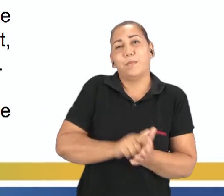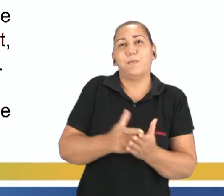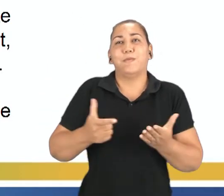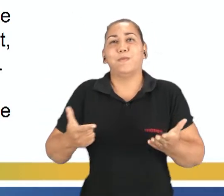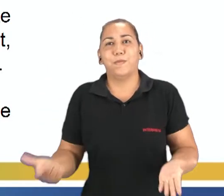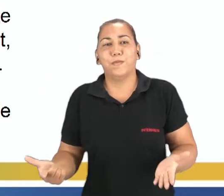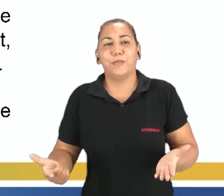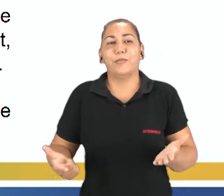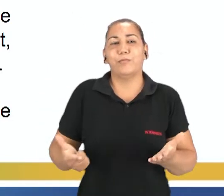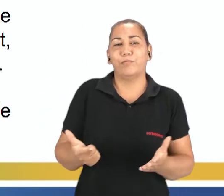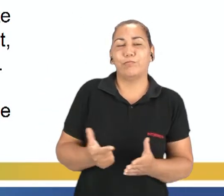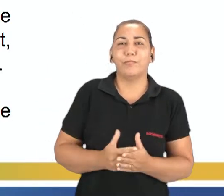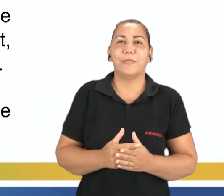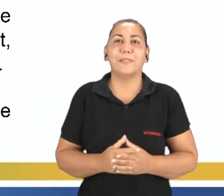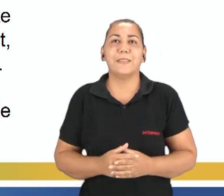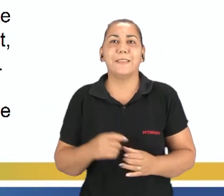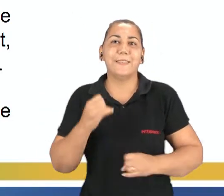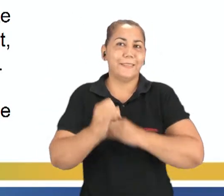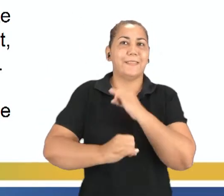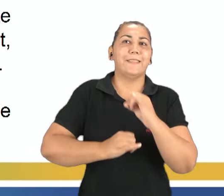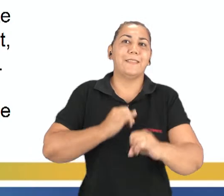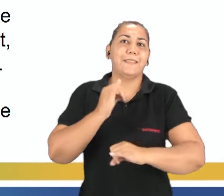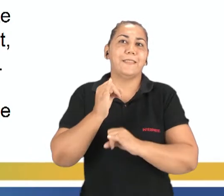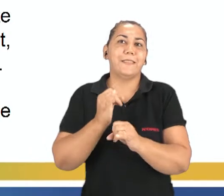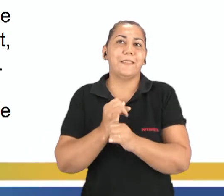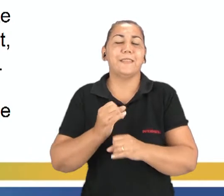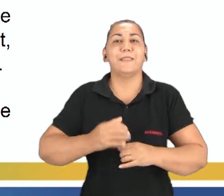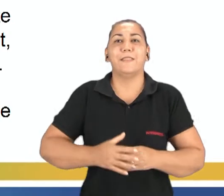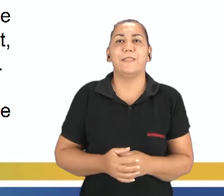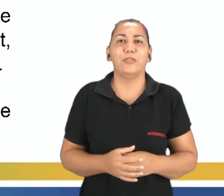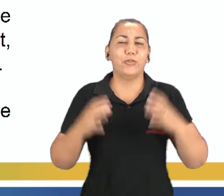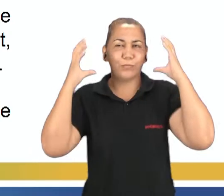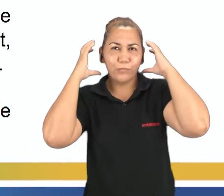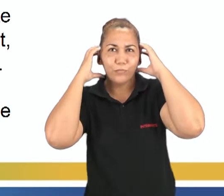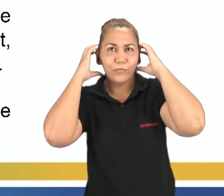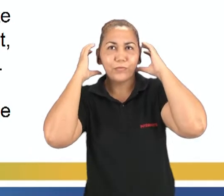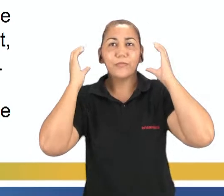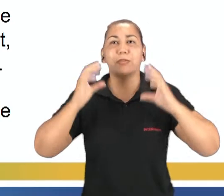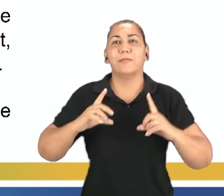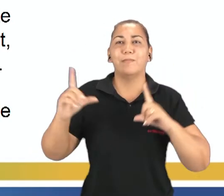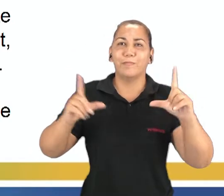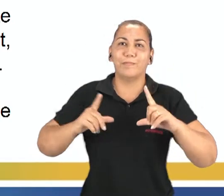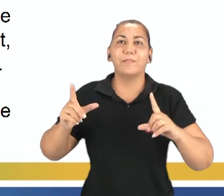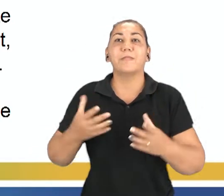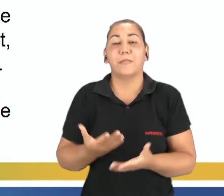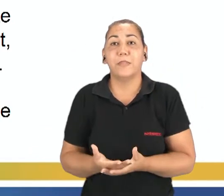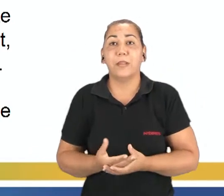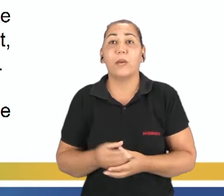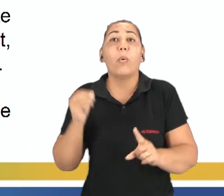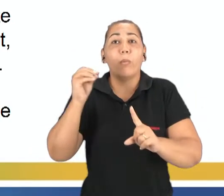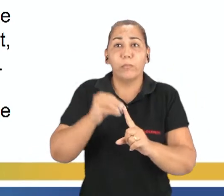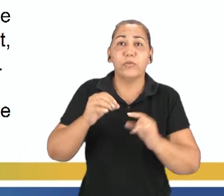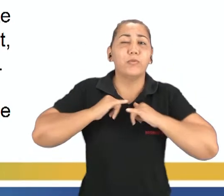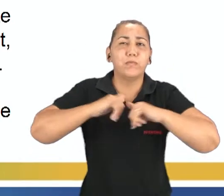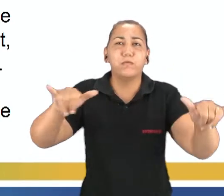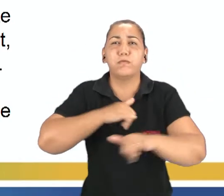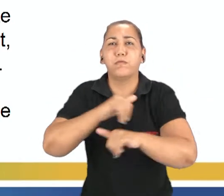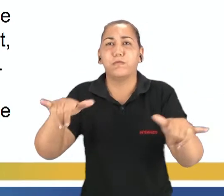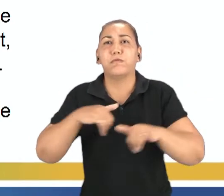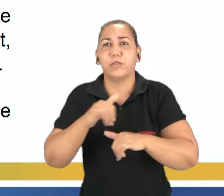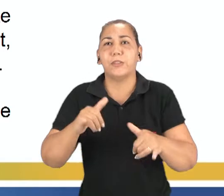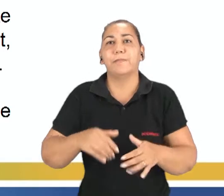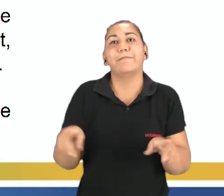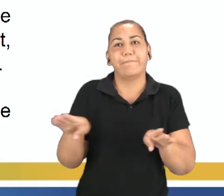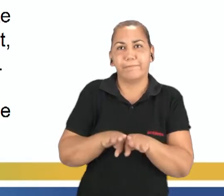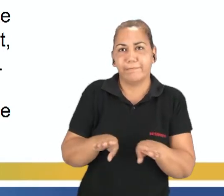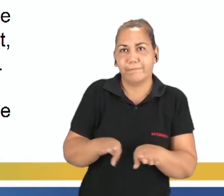jornais, revistas, internet, televisão, rádios, entre outros, com o propósito informativo. Além da jornalística,